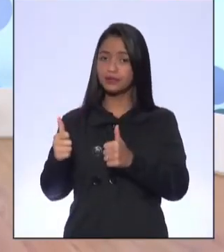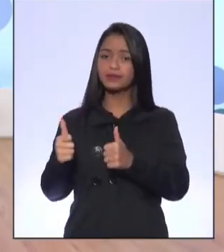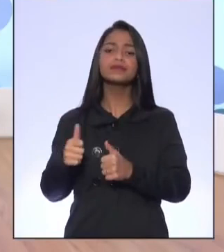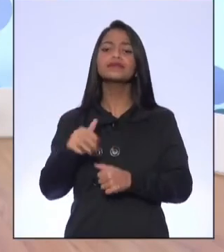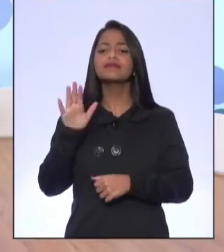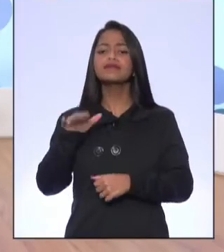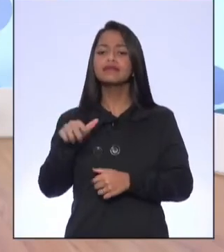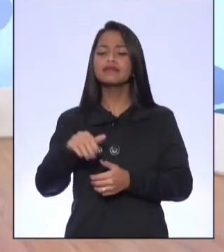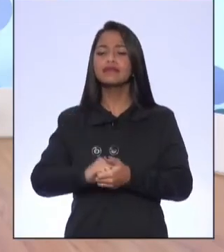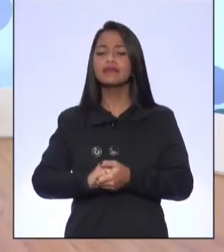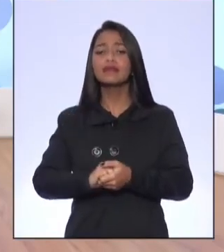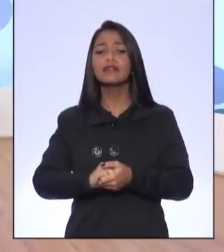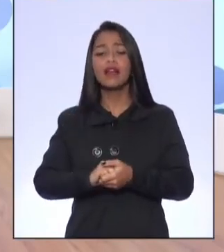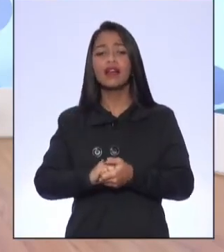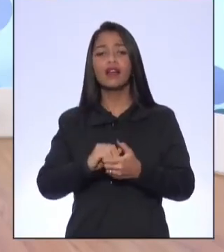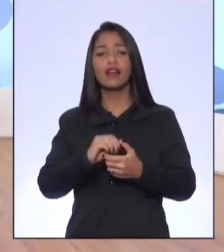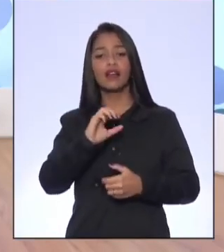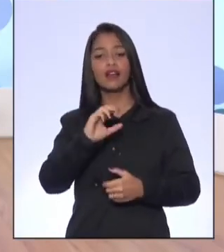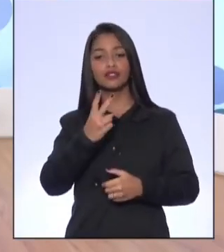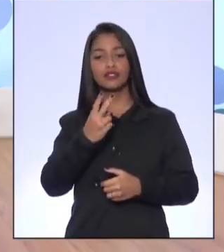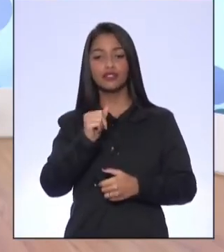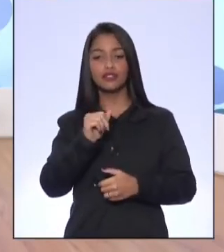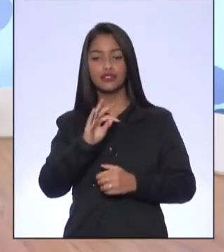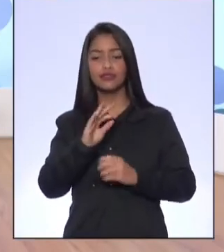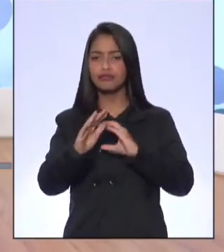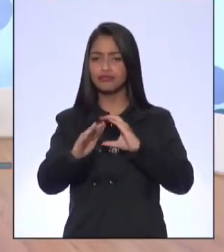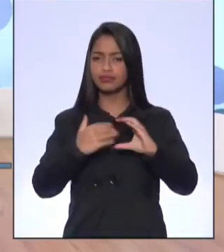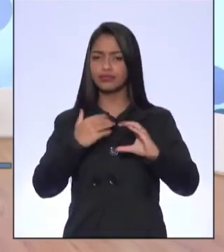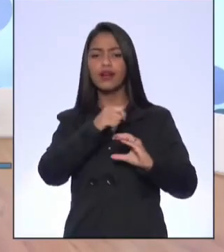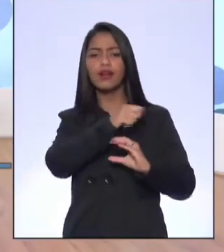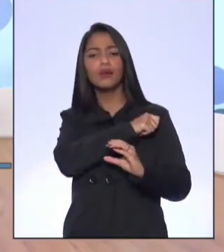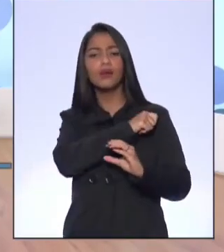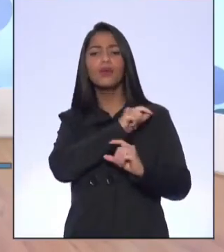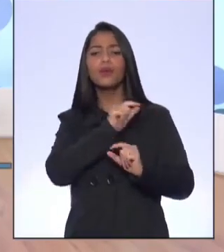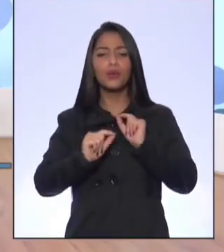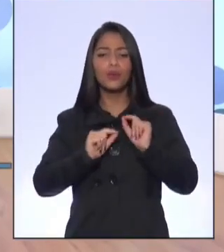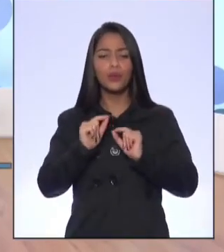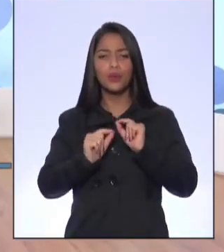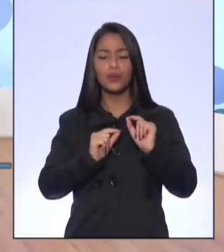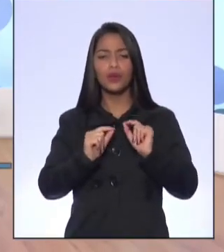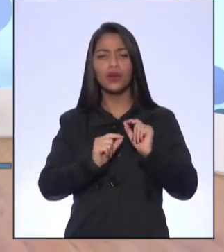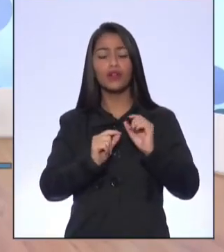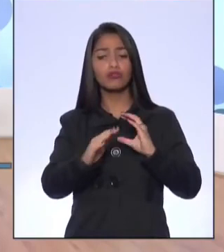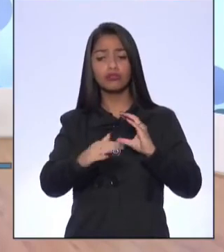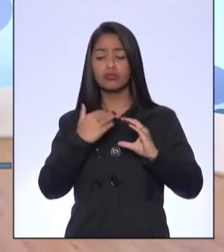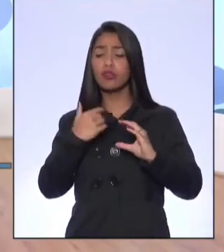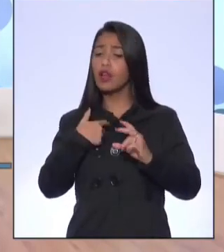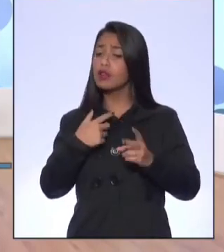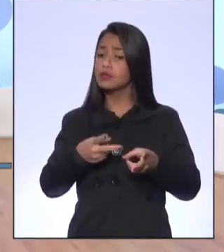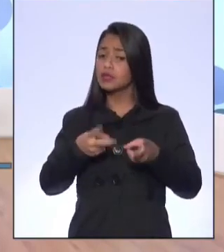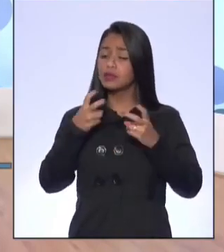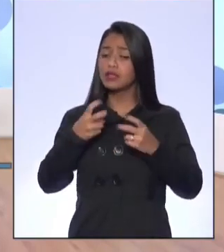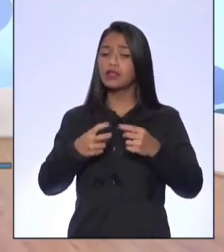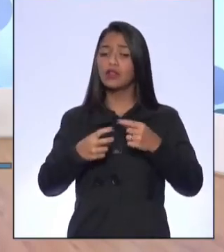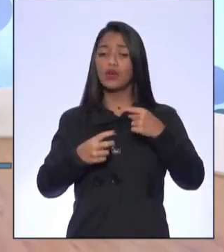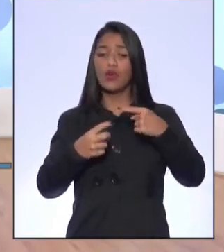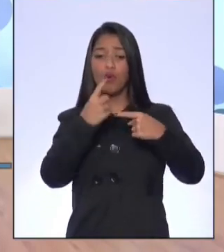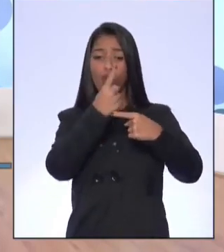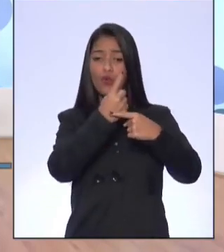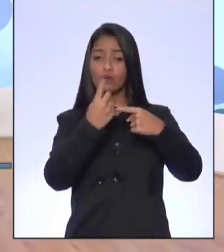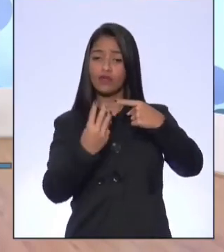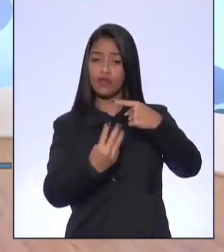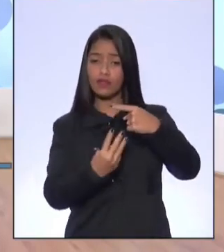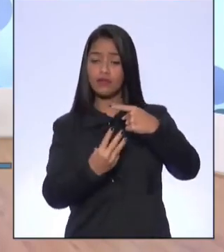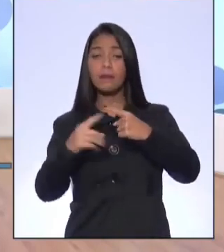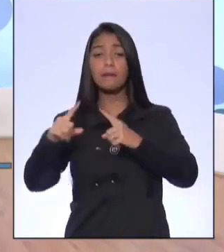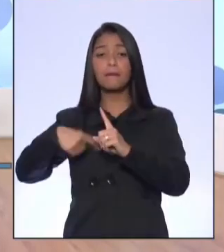teve um aluno aqui no chat, né, que ele comentou que ele percebeu que um terço mais dois terços